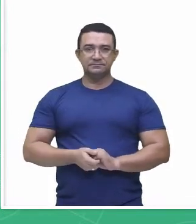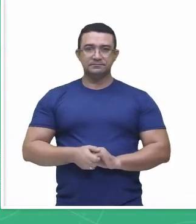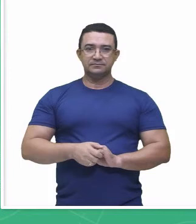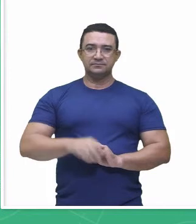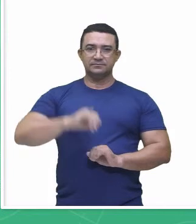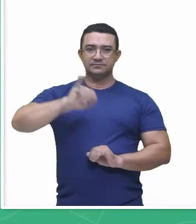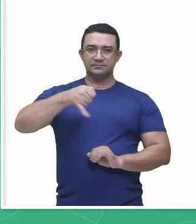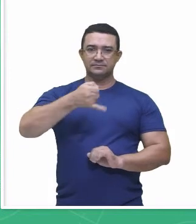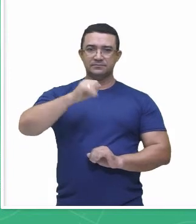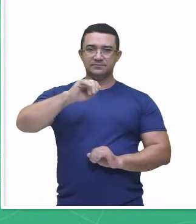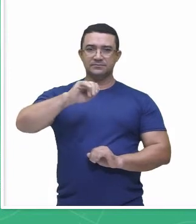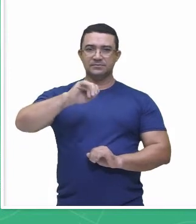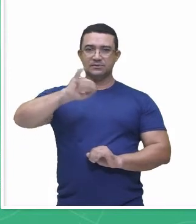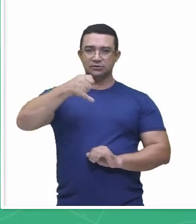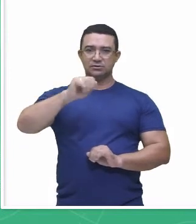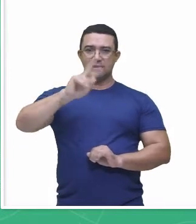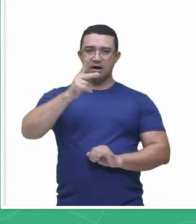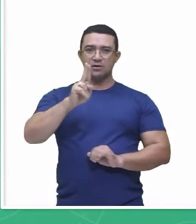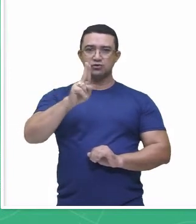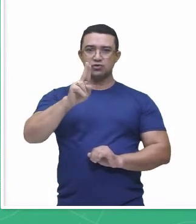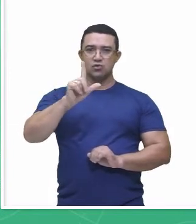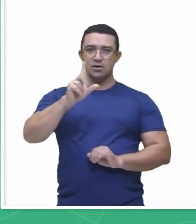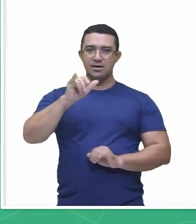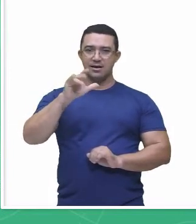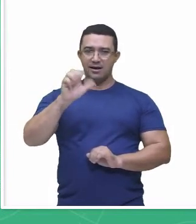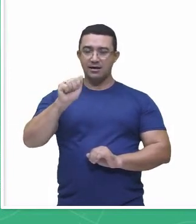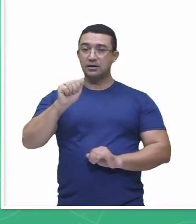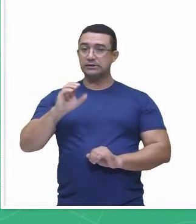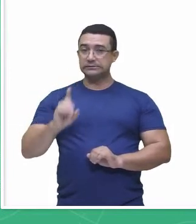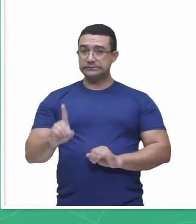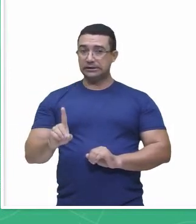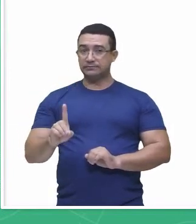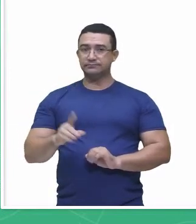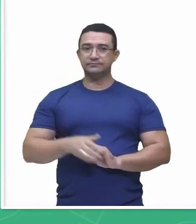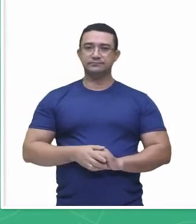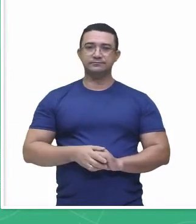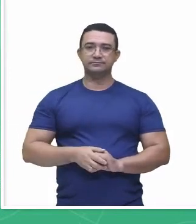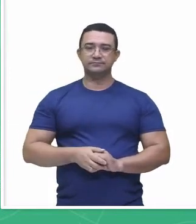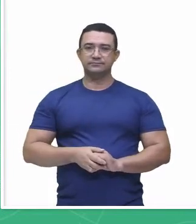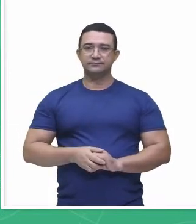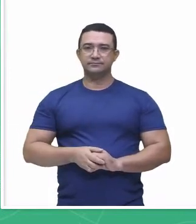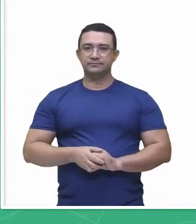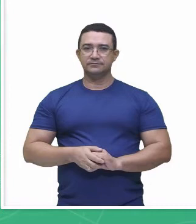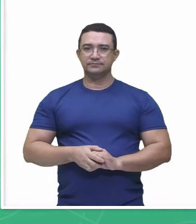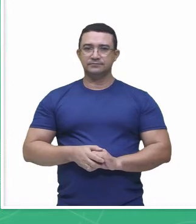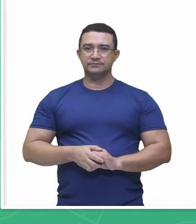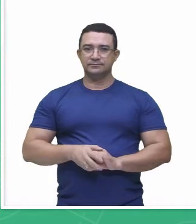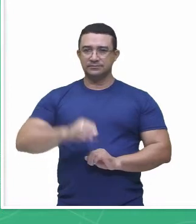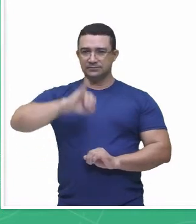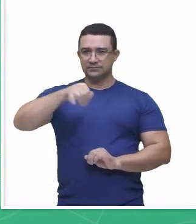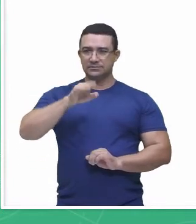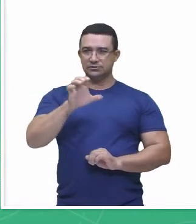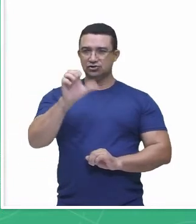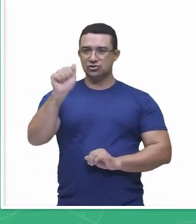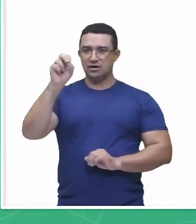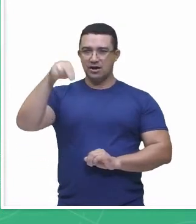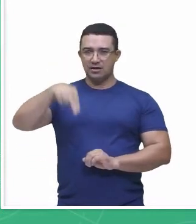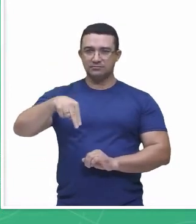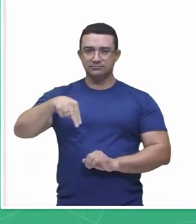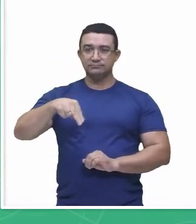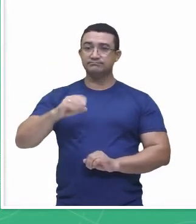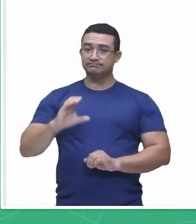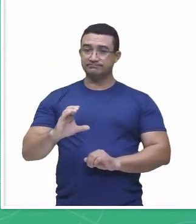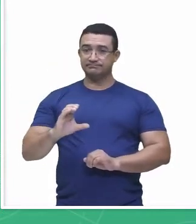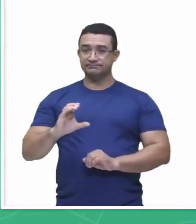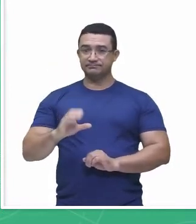Júlia acha que é a letra D. Vamos mais um? Olhem aí. Jean concorda que é a letra